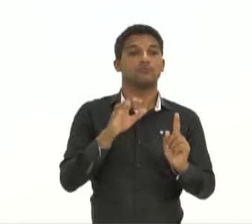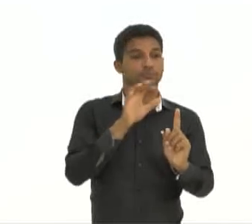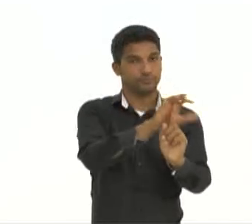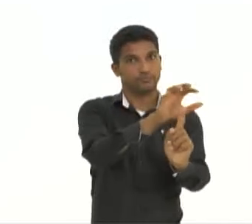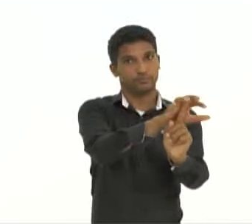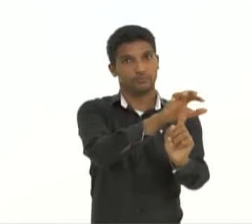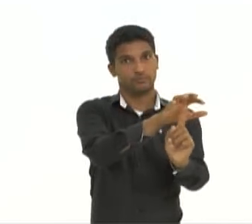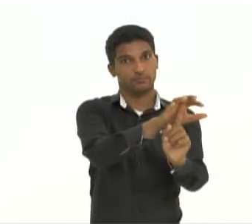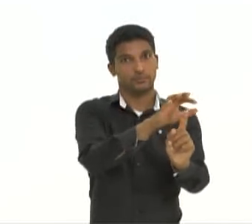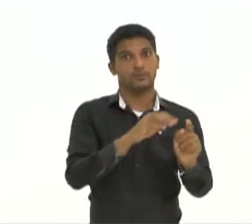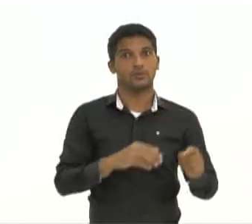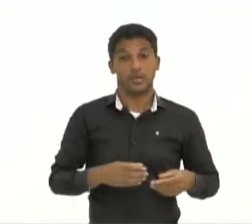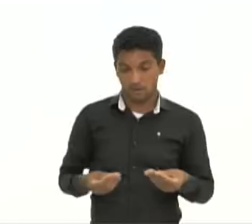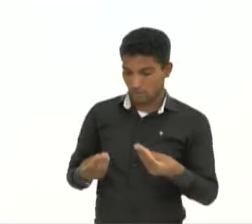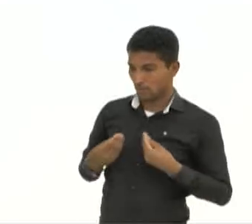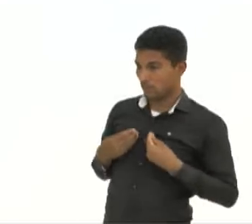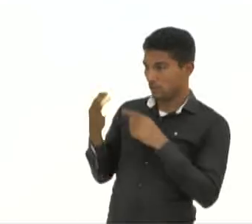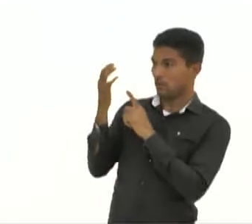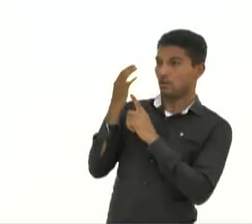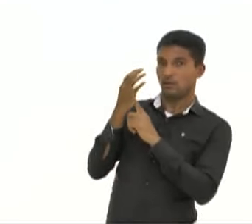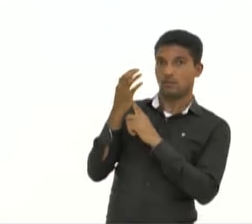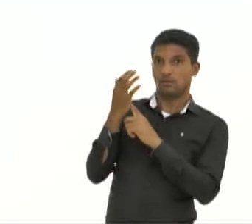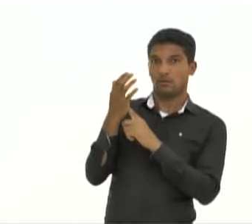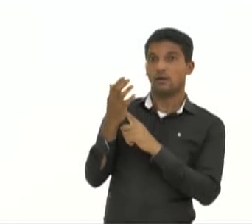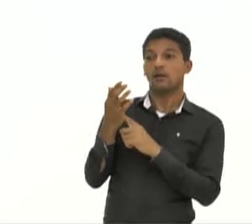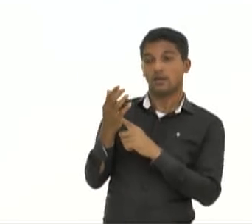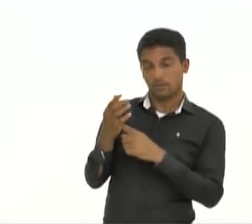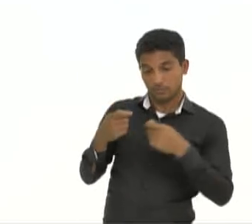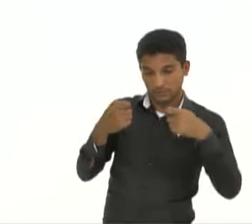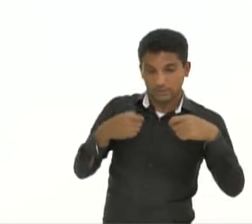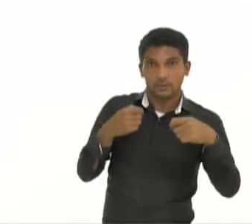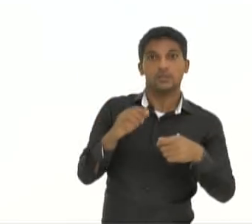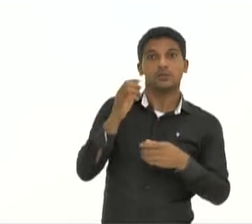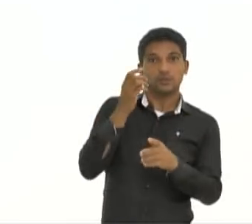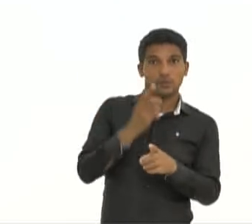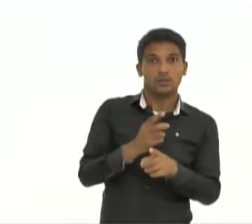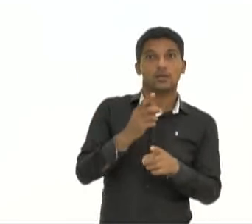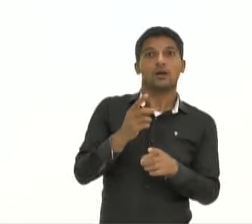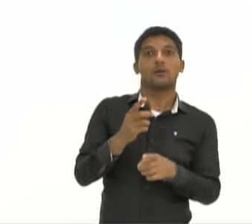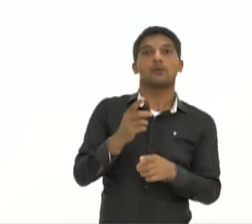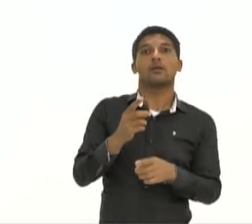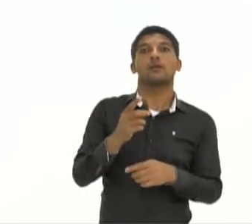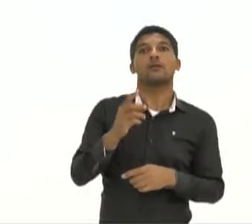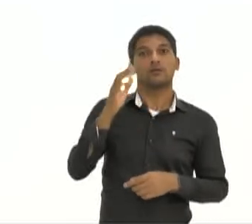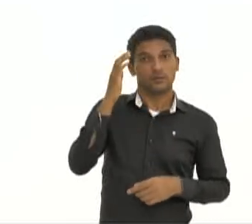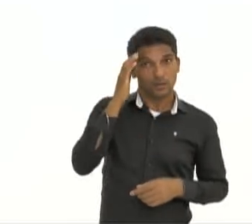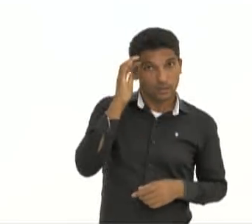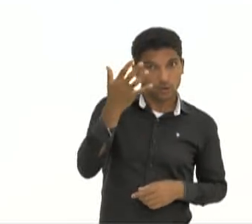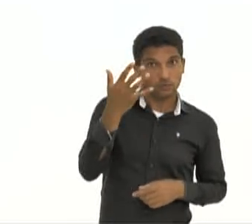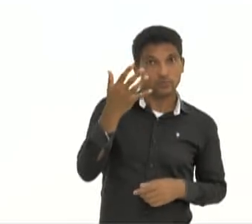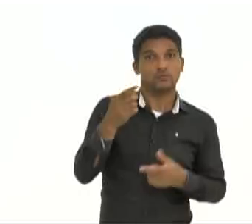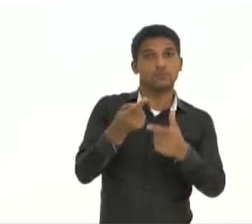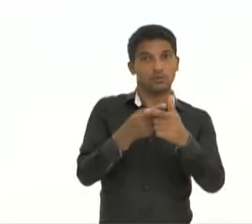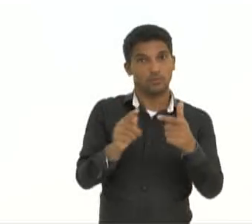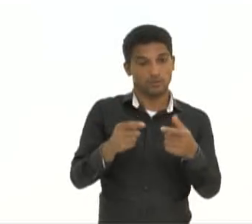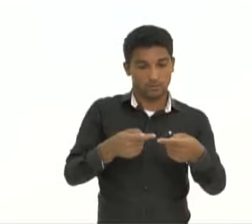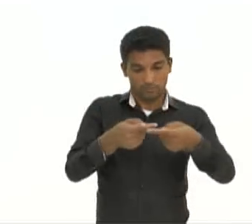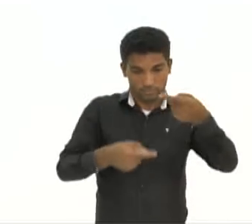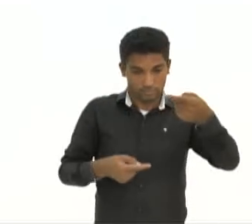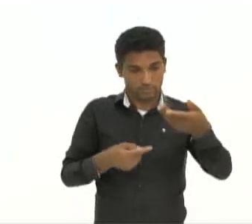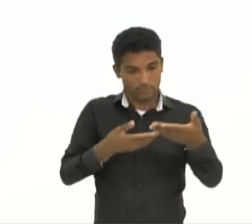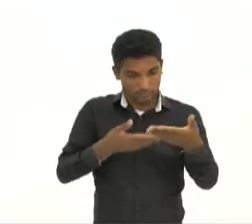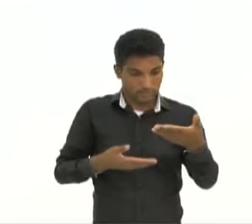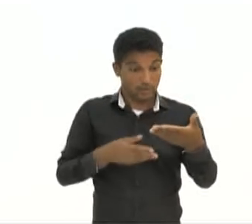convencer o receptor da mensagem a encontrar uma solução para o problema apontado na carta. Questão 6.